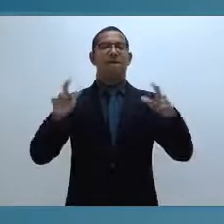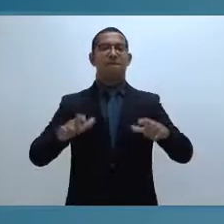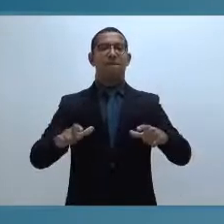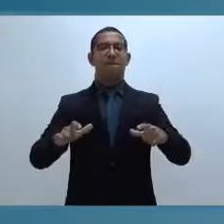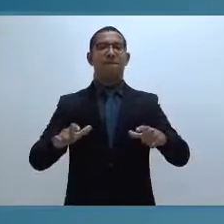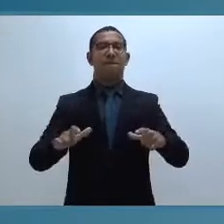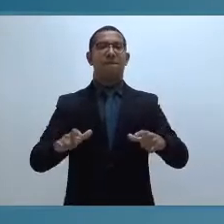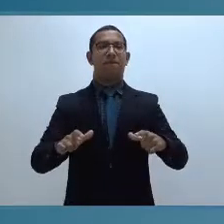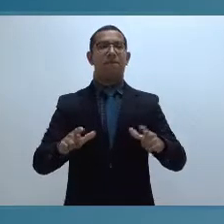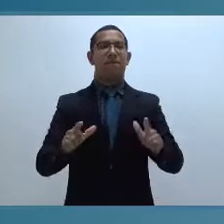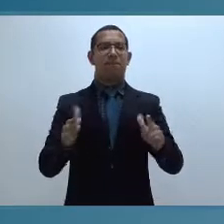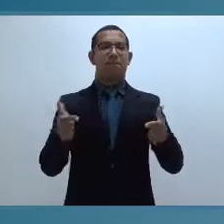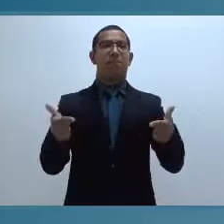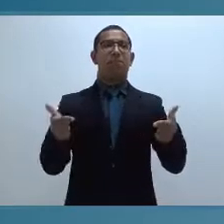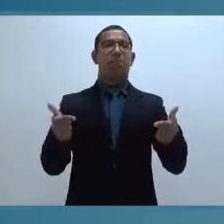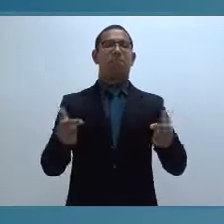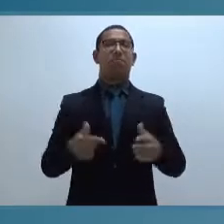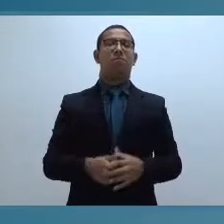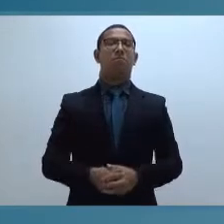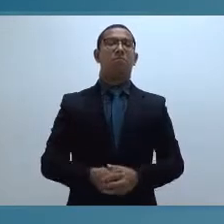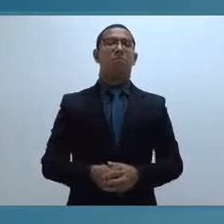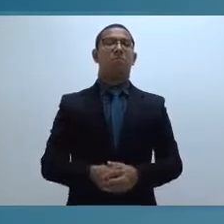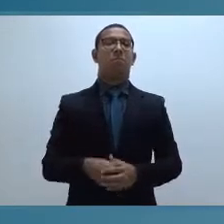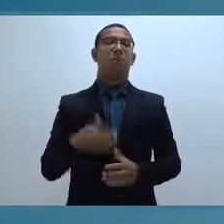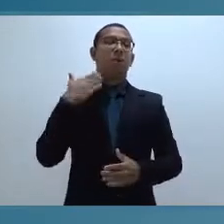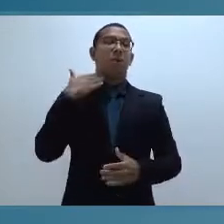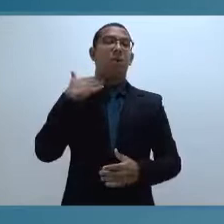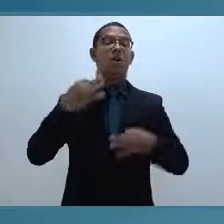função. Efetivamente, o juiz,